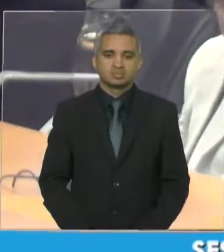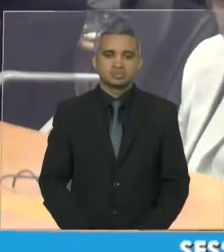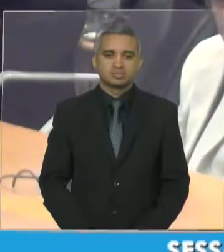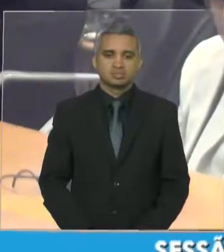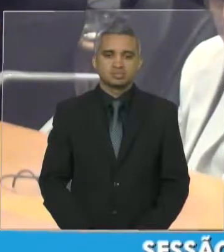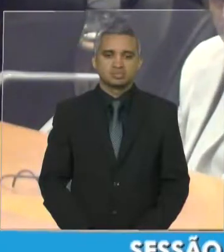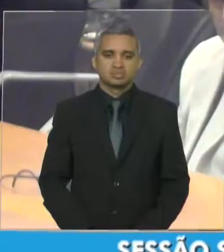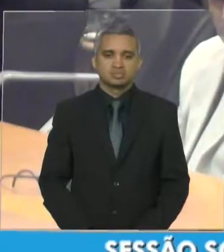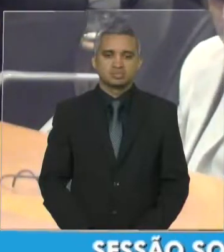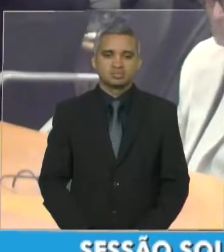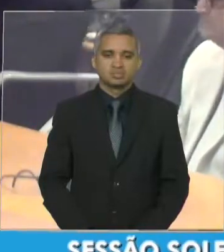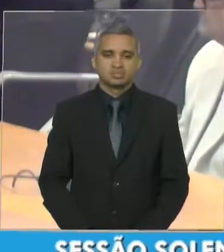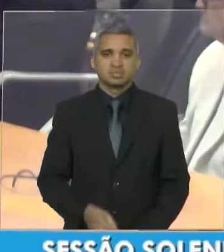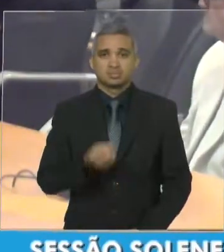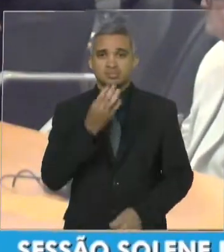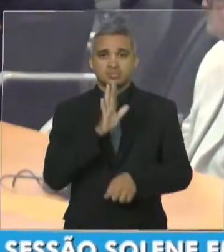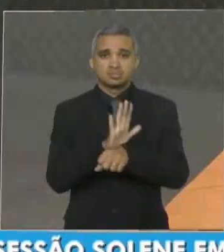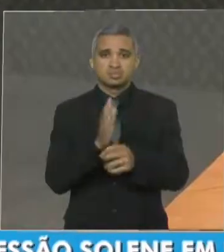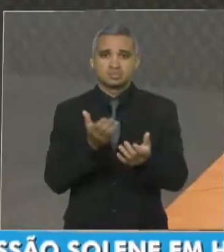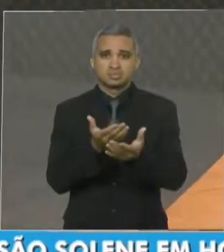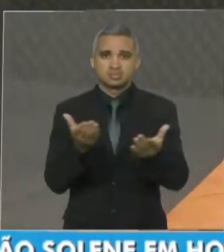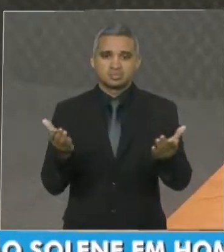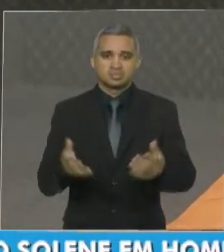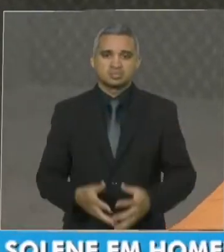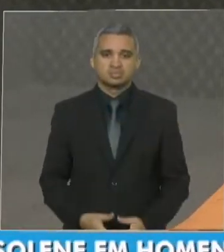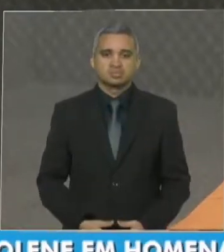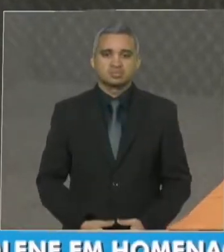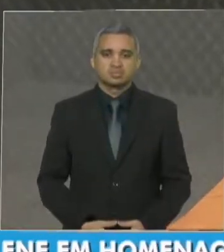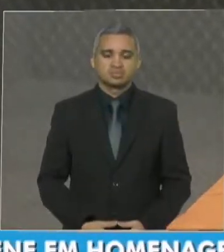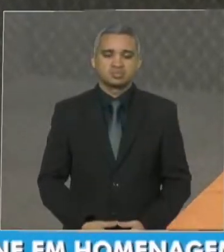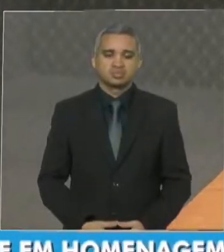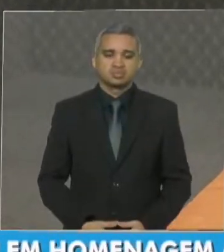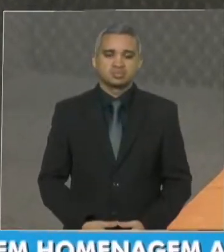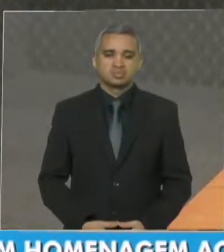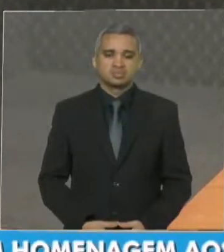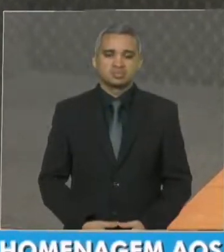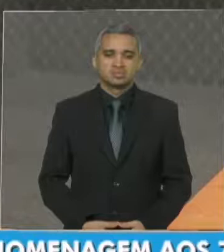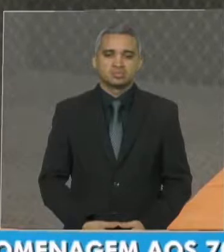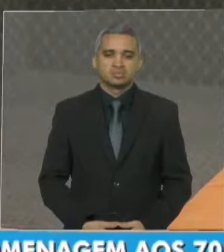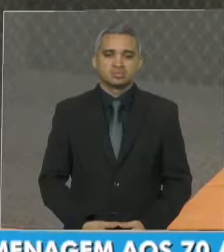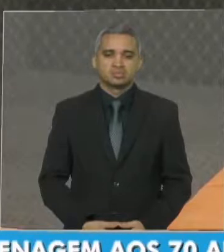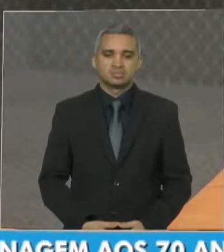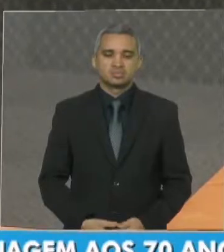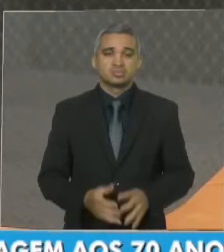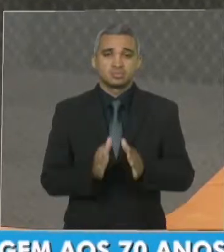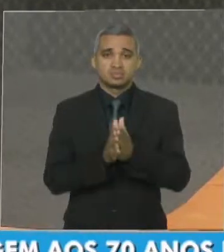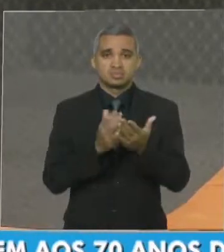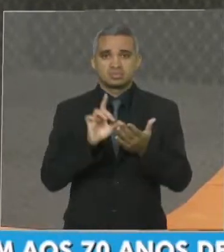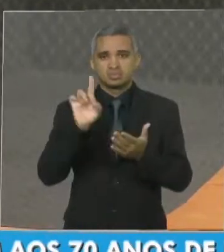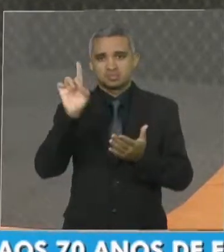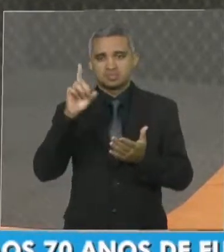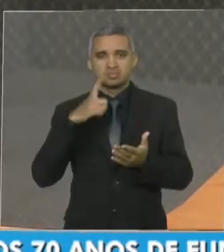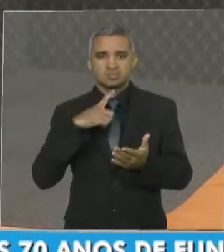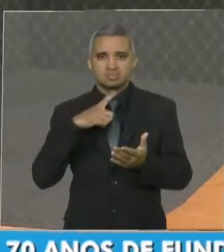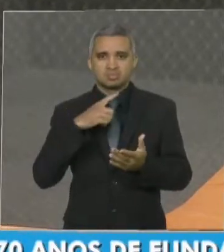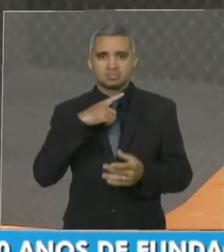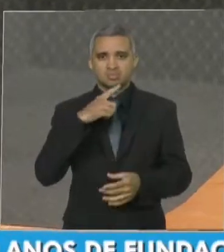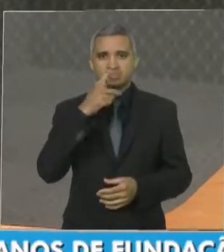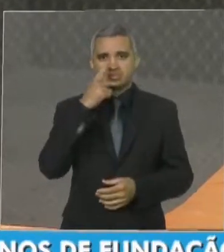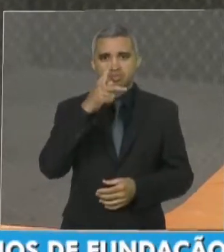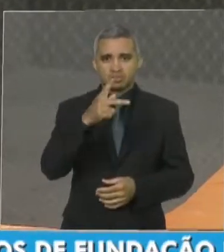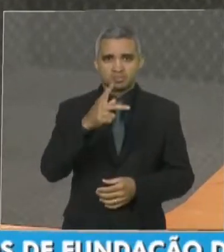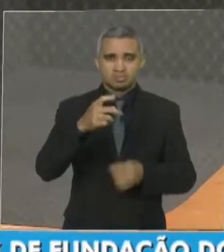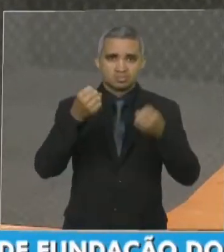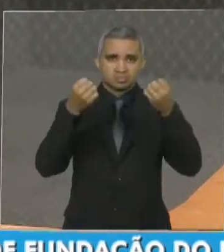Ganha tempo. Boa tarde a todos vocês. Tem uma profecia na Bíblia que diz o seguinte: